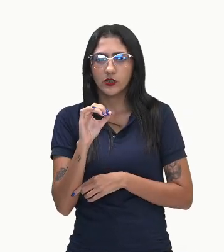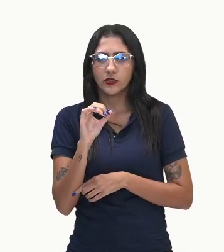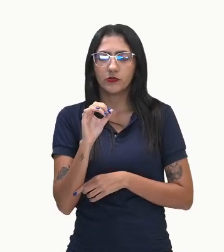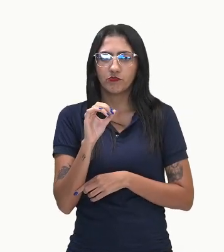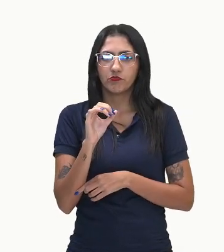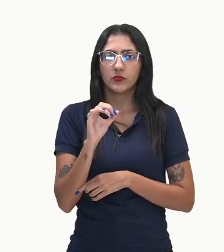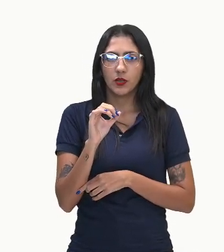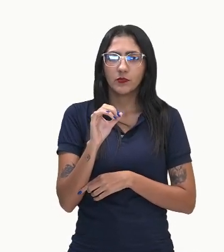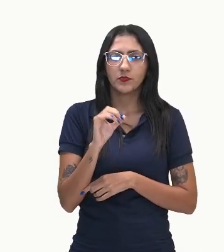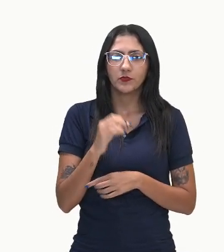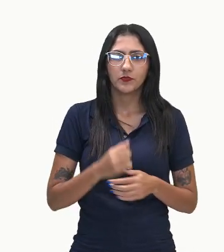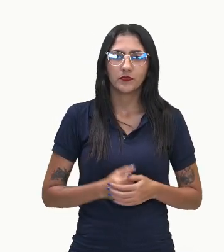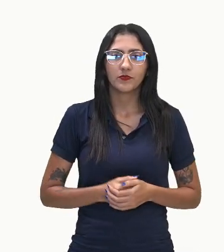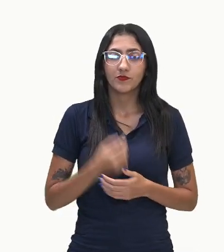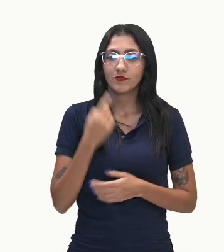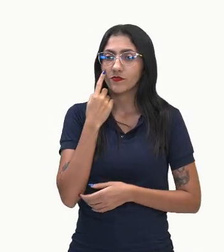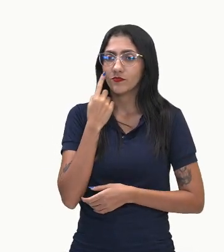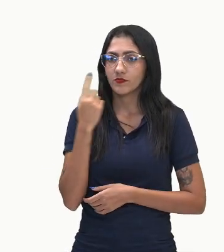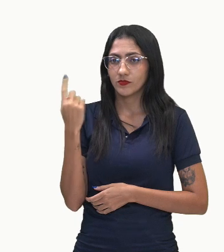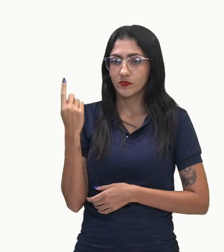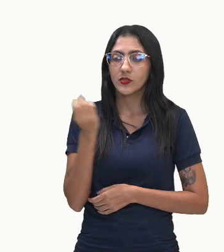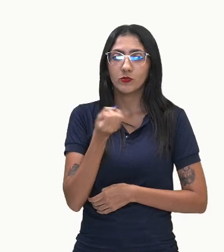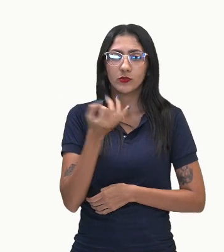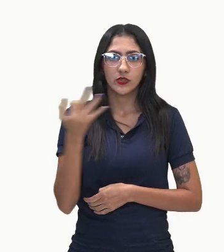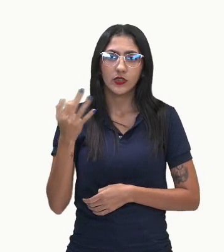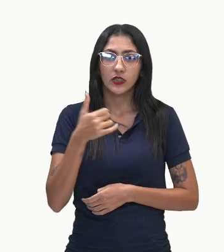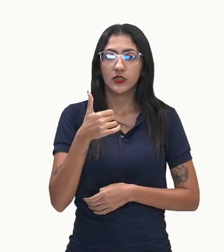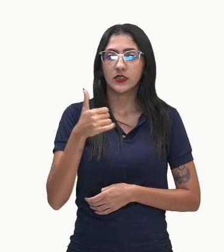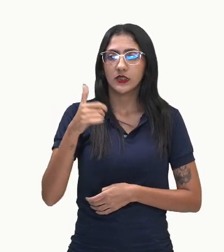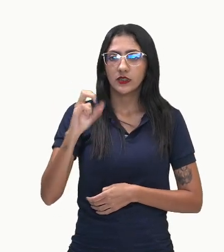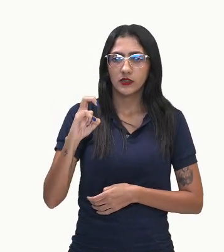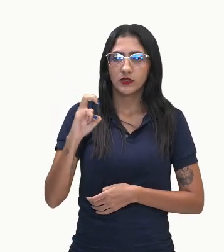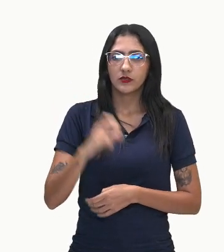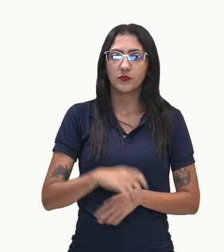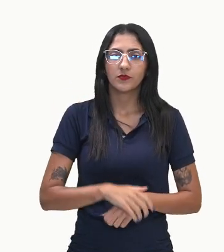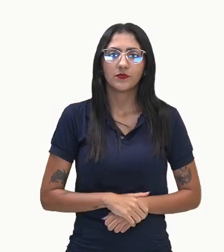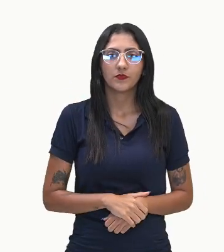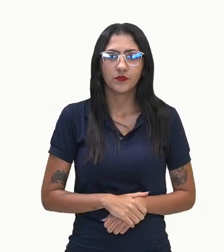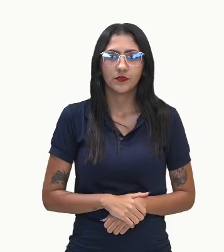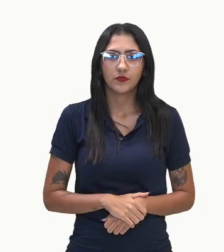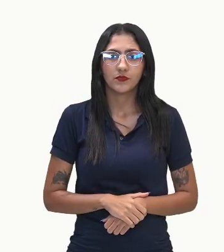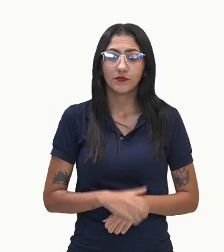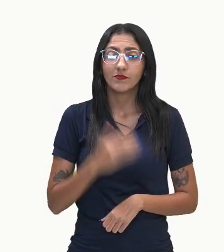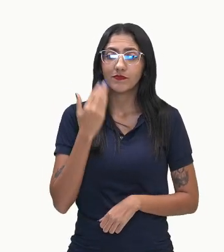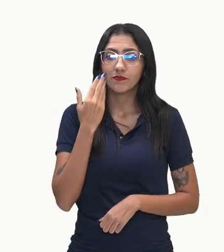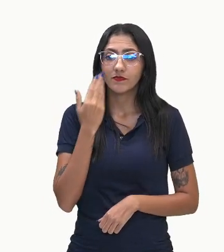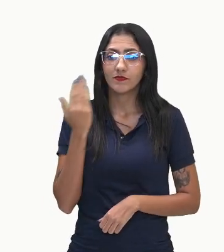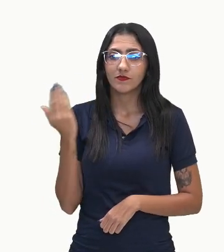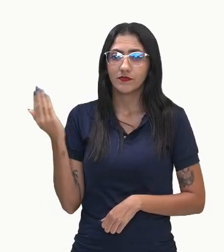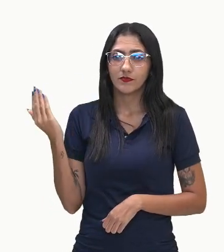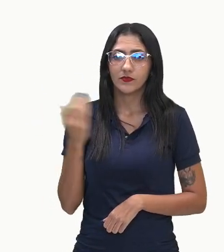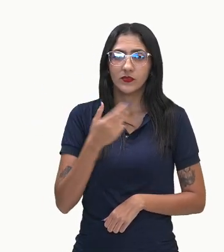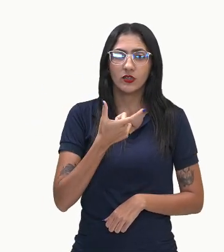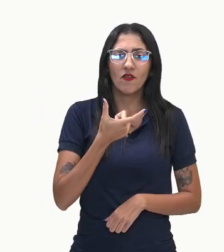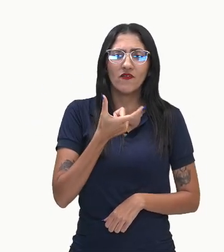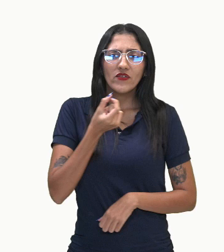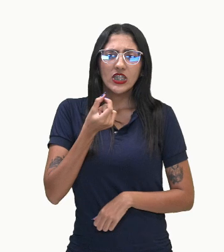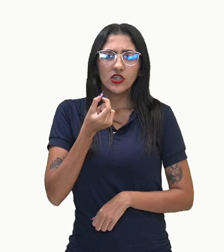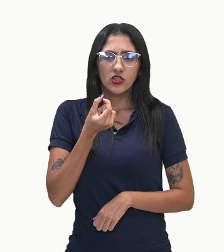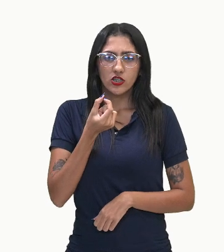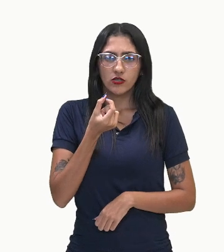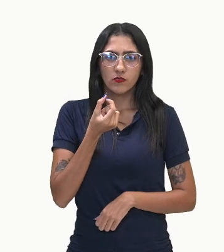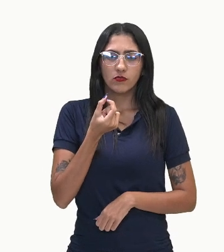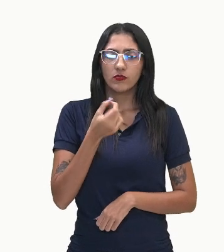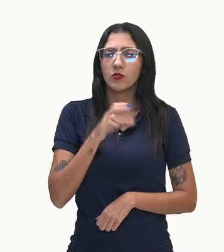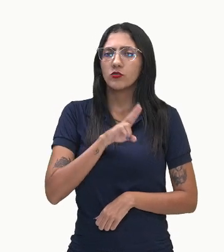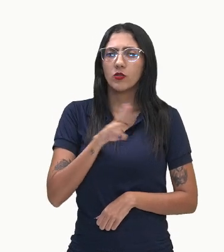pentadecágono. Então, tem 15 vértices e 15 lados. E quando tem 20, é